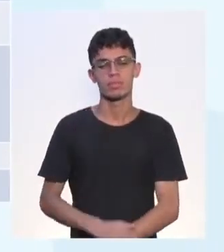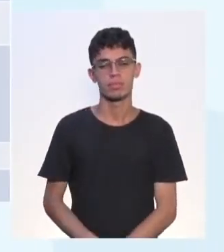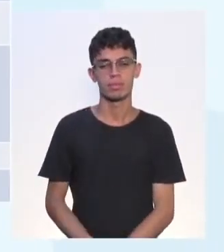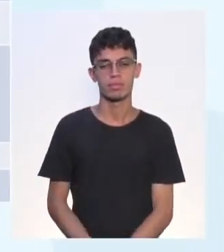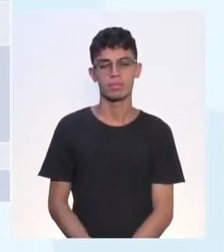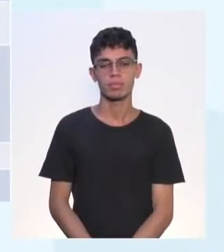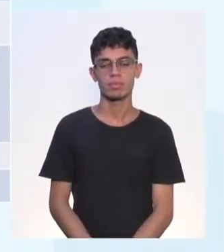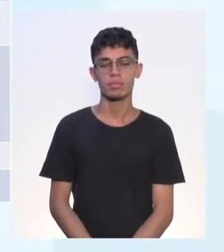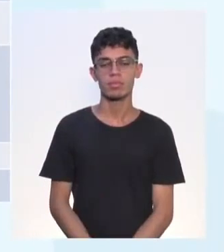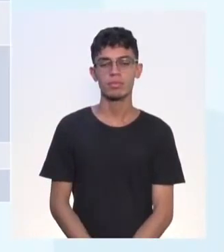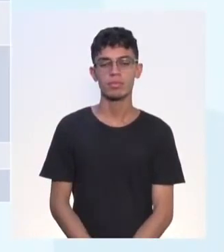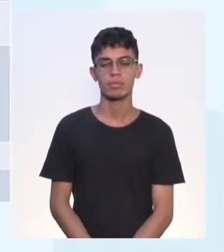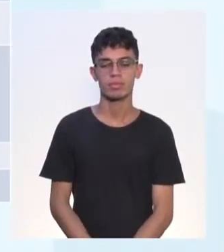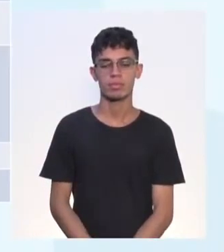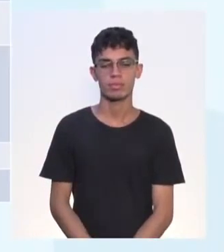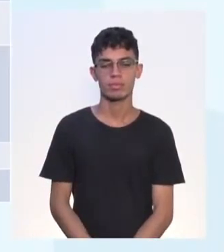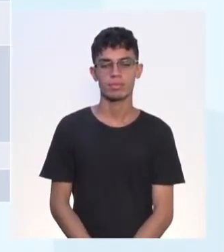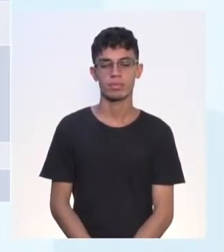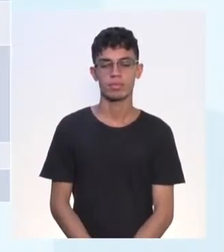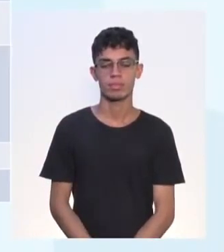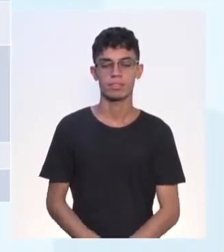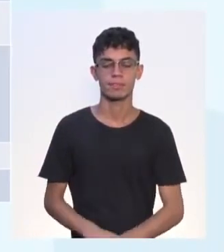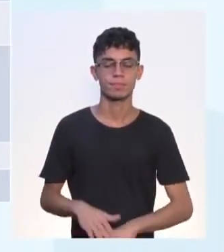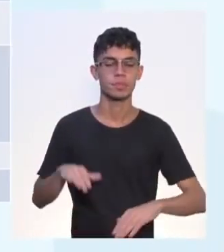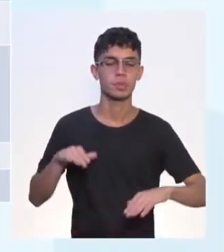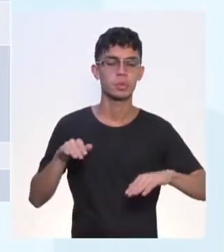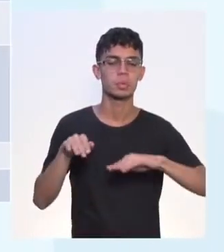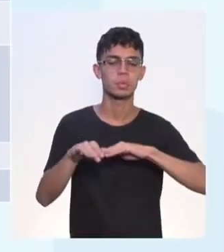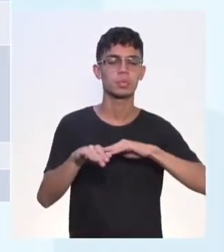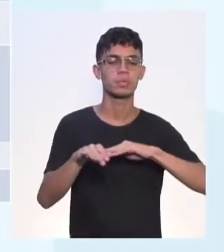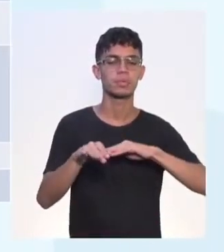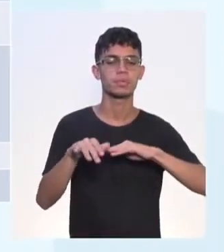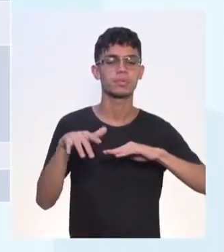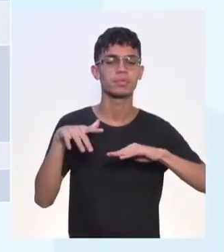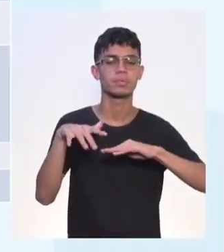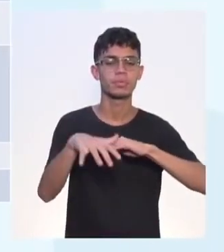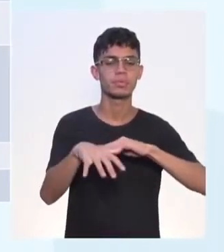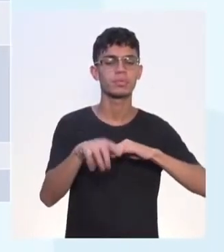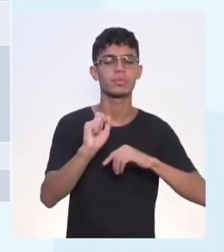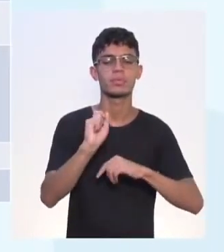Cabe. A rapazola atravessa. Atravessa o quê?